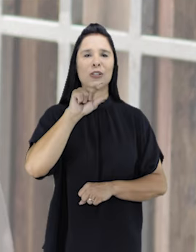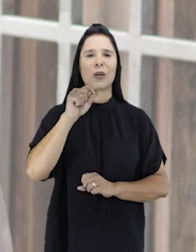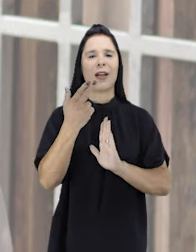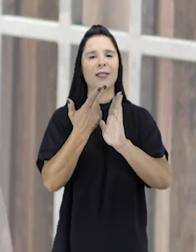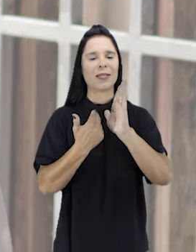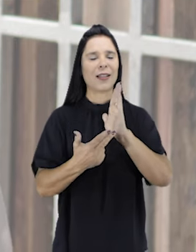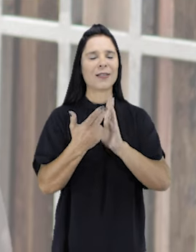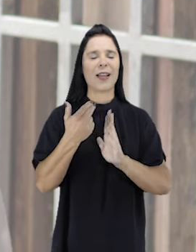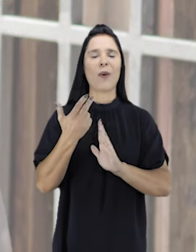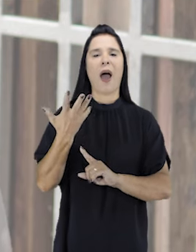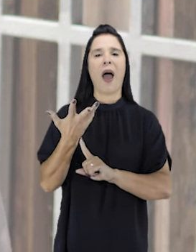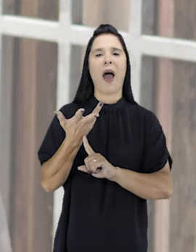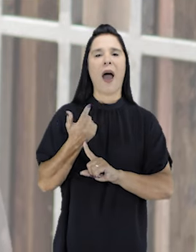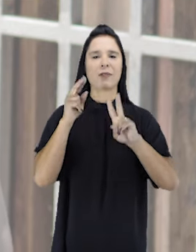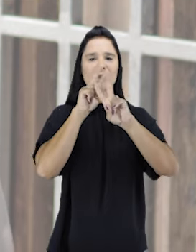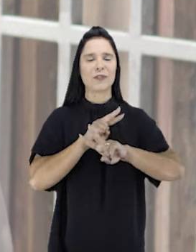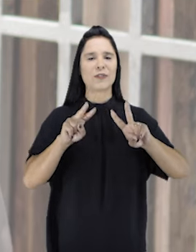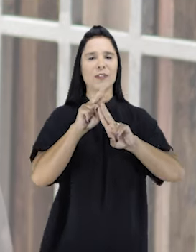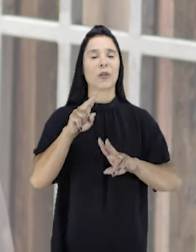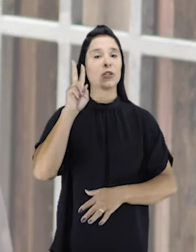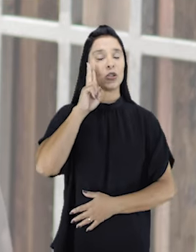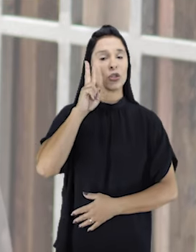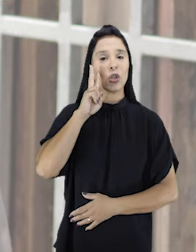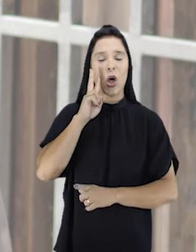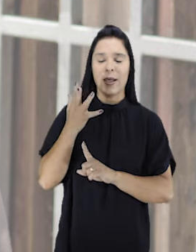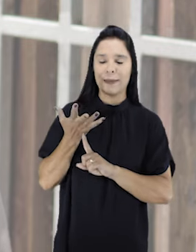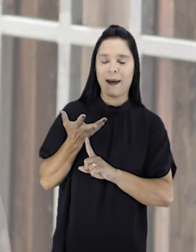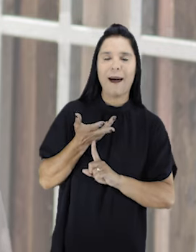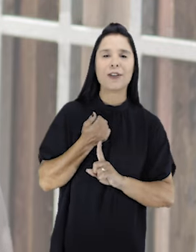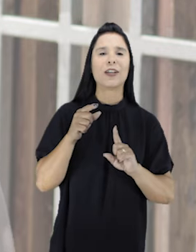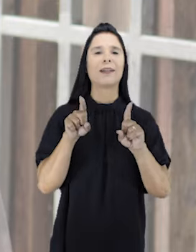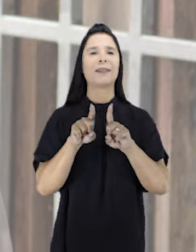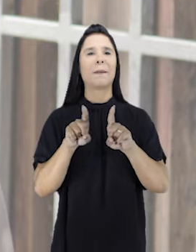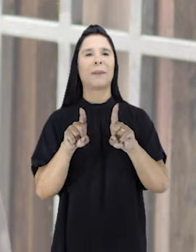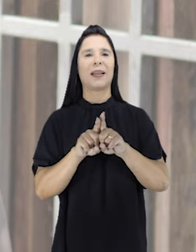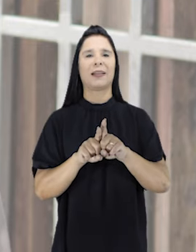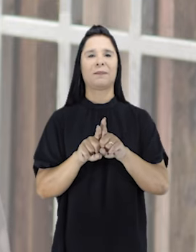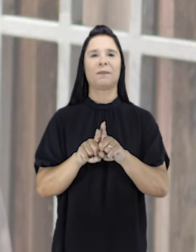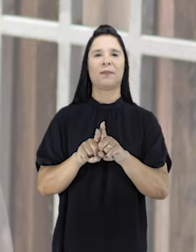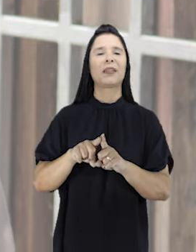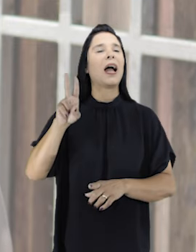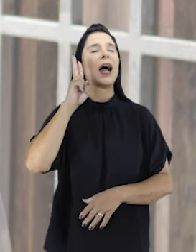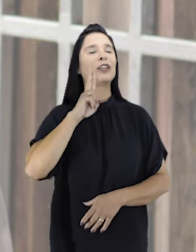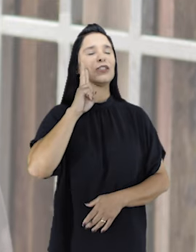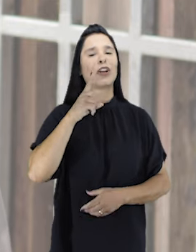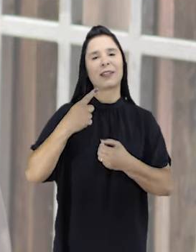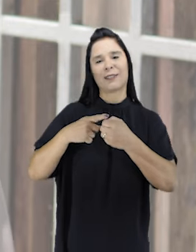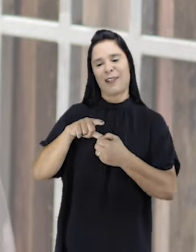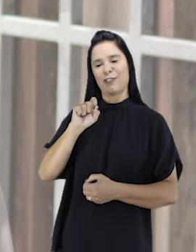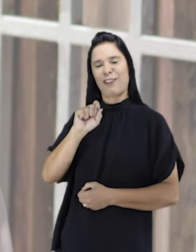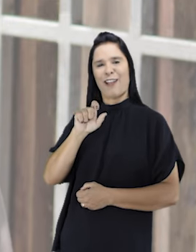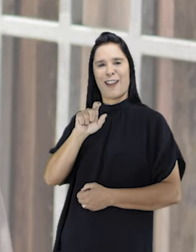escolhi, desenho e artes visuais. História da arte e, consequentemente, a história